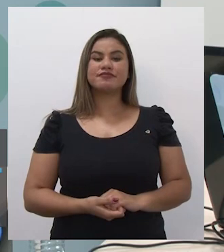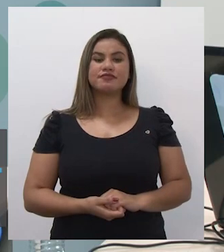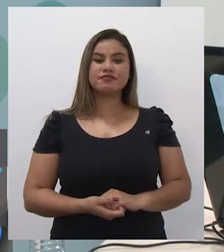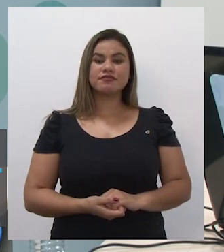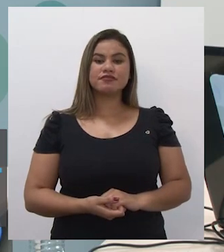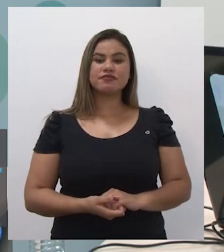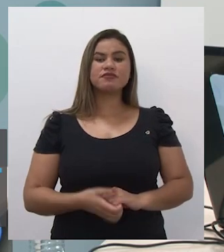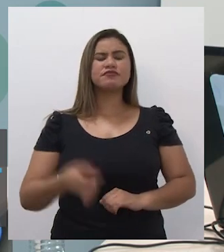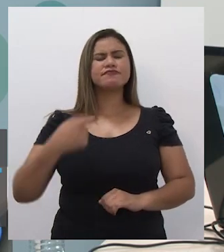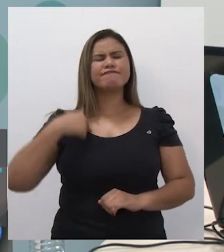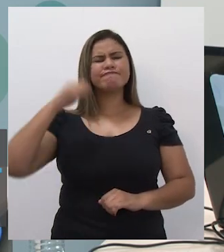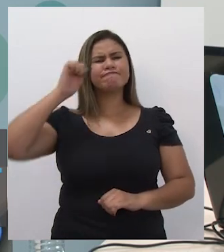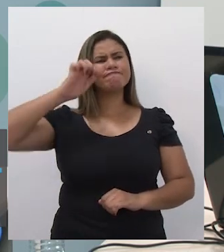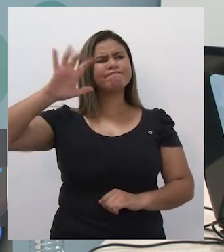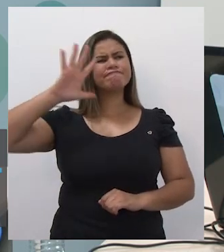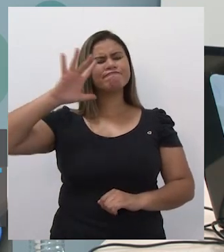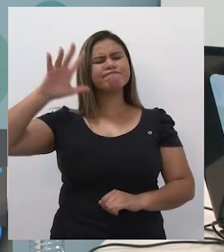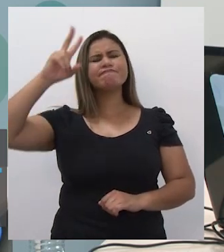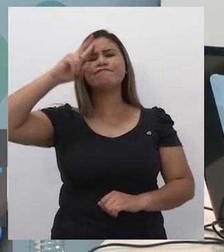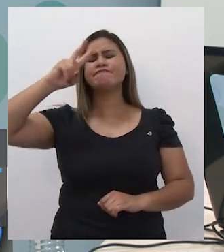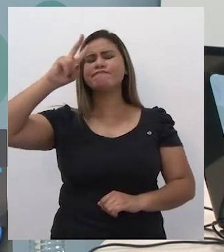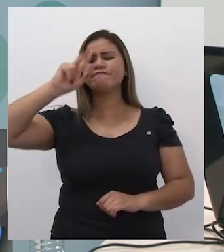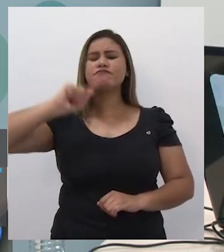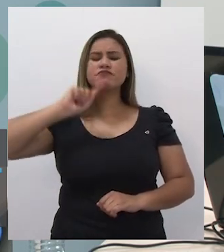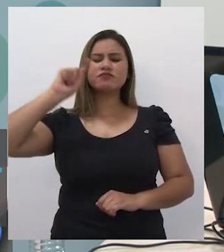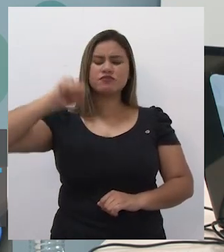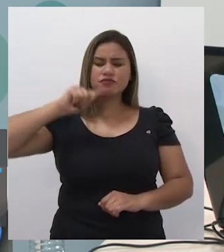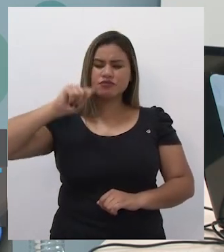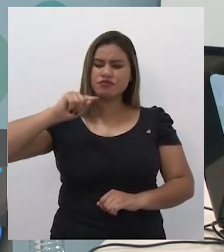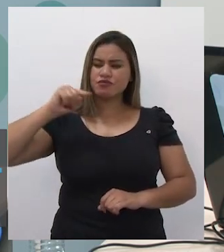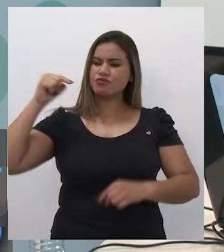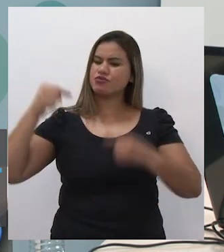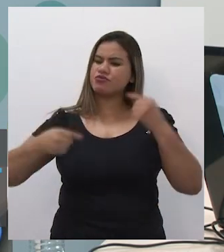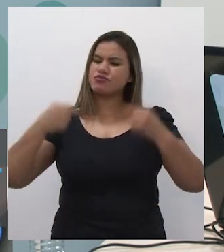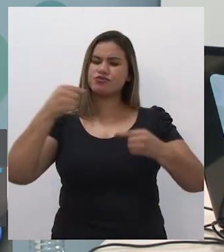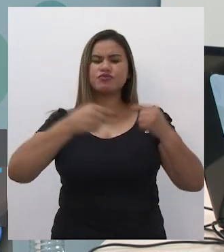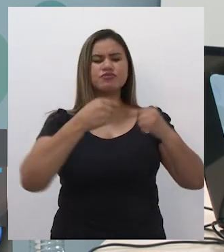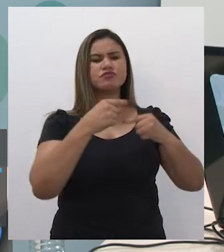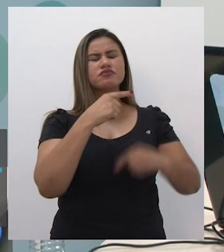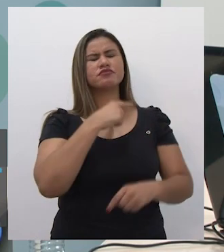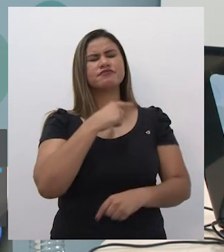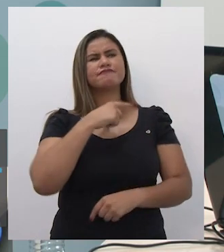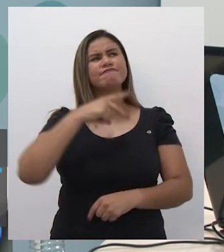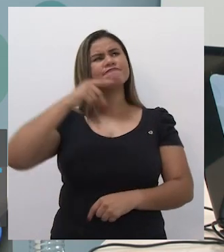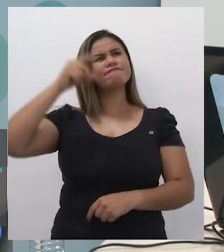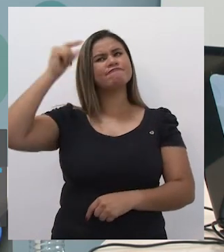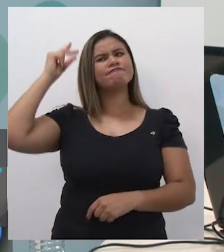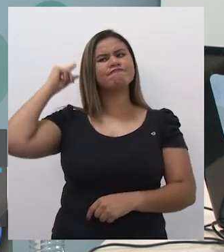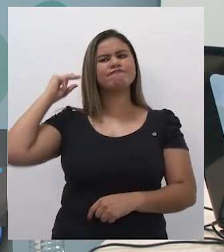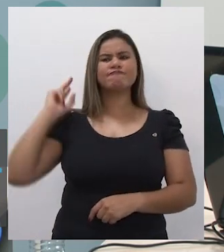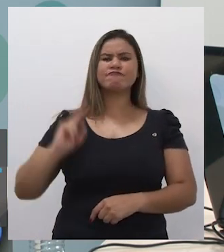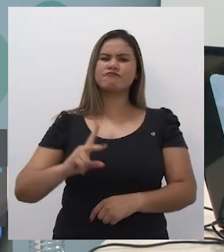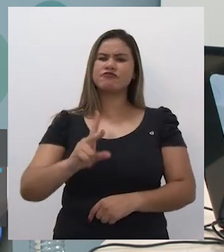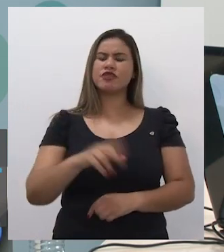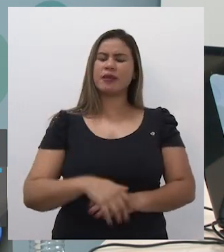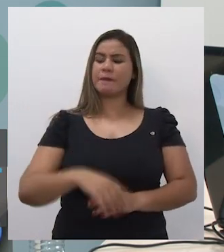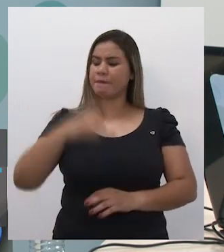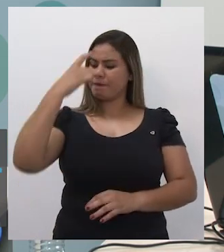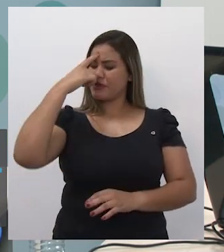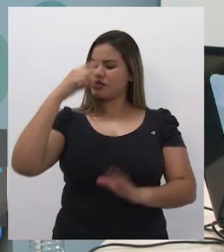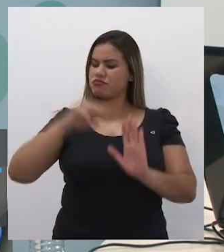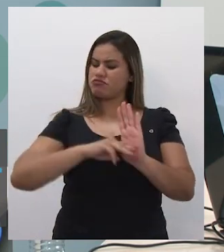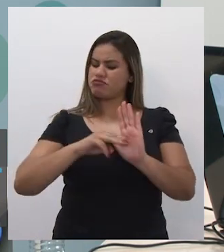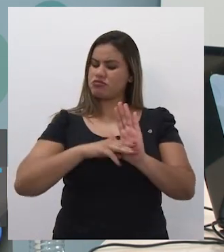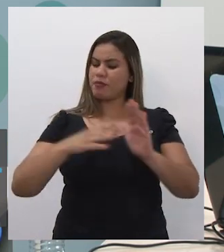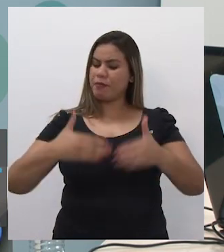me ocorreu uma coisa interessante, eu estava lembrando uma discussão que desde sempre se propõe qual a melhor metodologia,